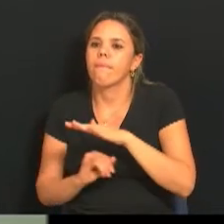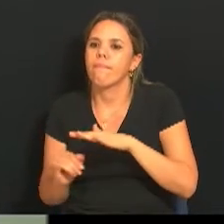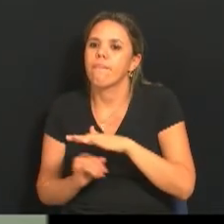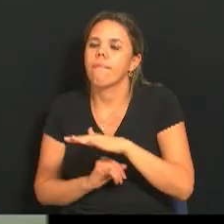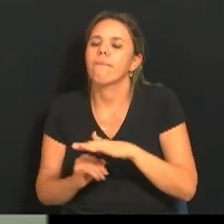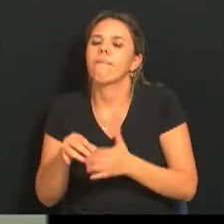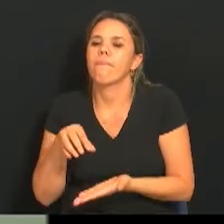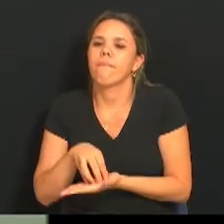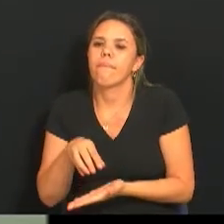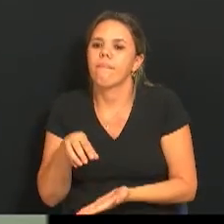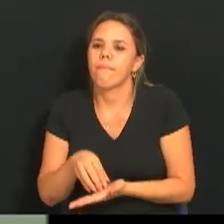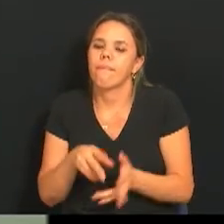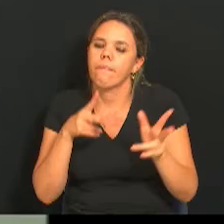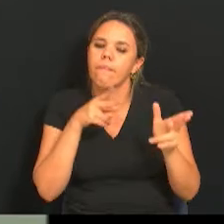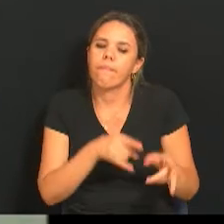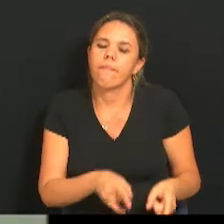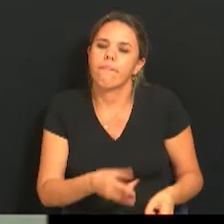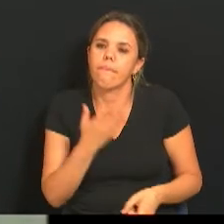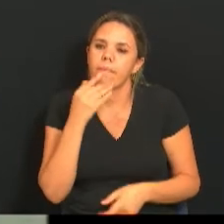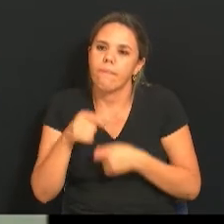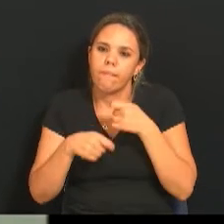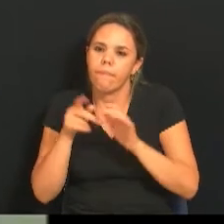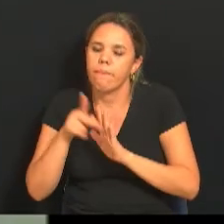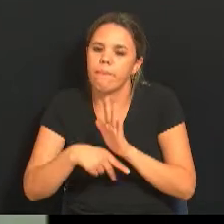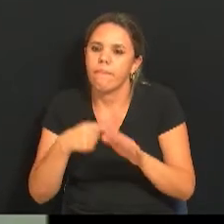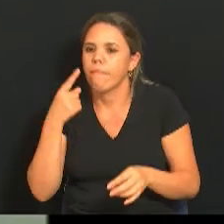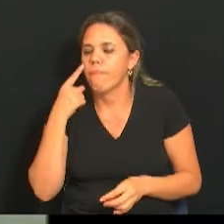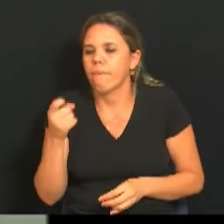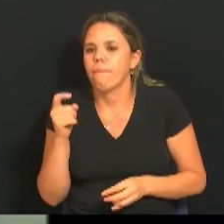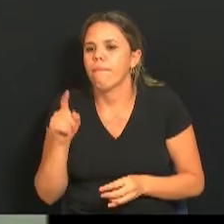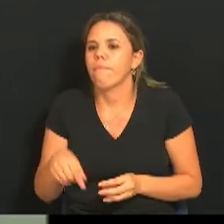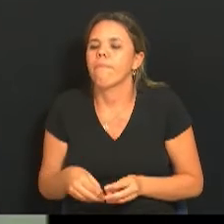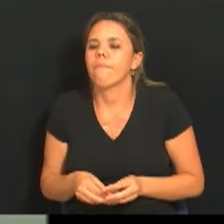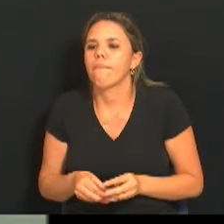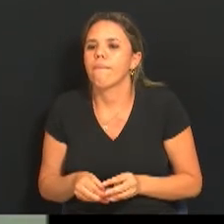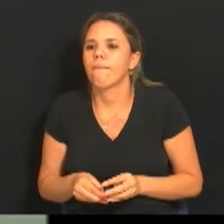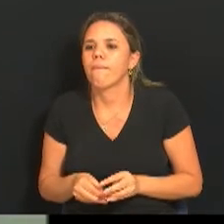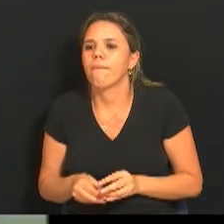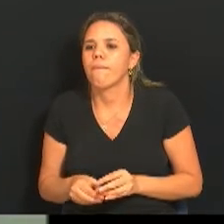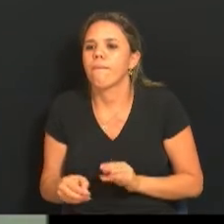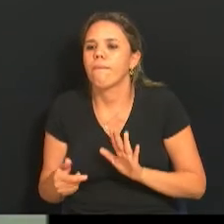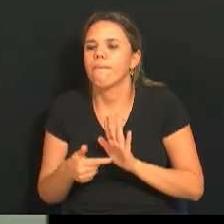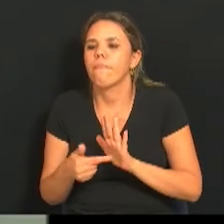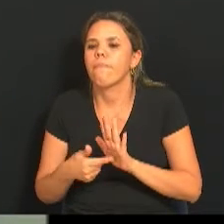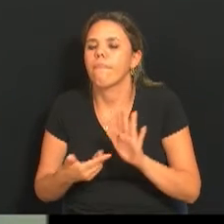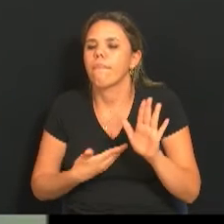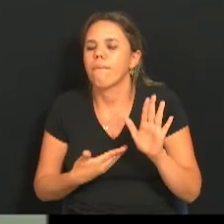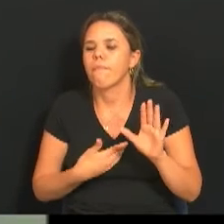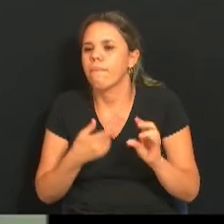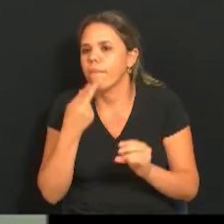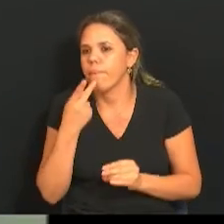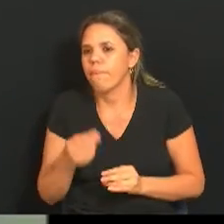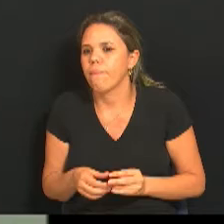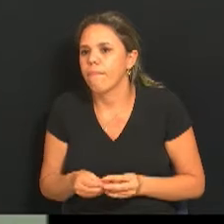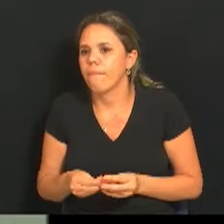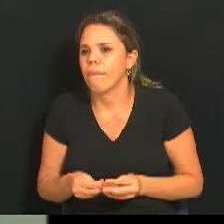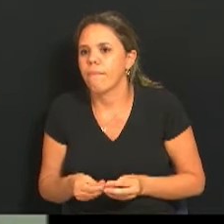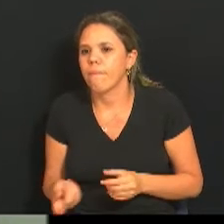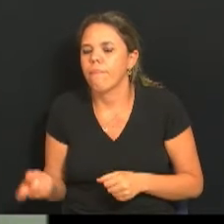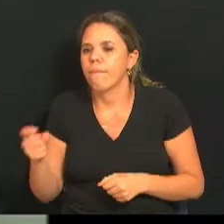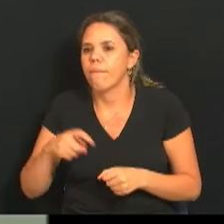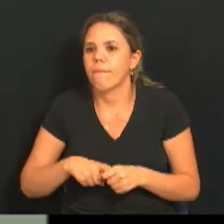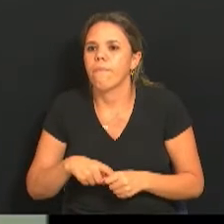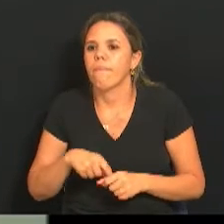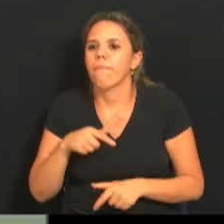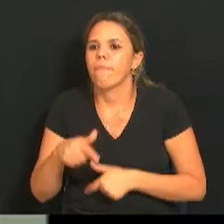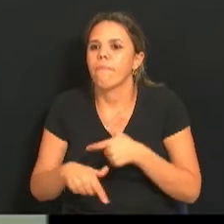abrigo, nós temos um projeto muito interessante, que é o Mão Amiga, que fala da reinserção social